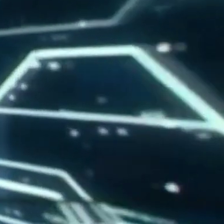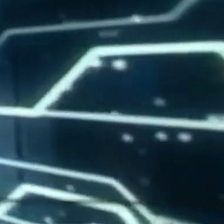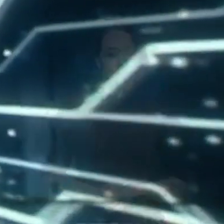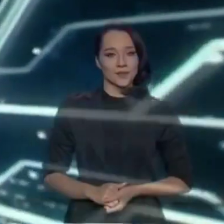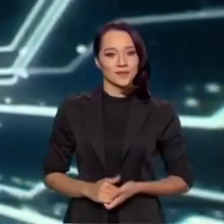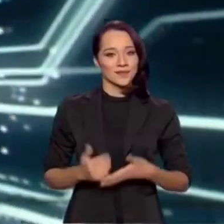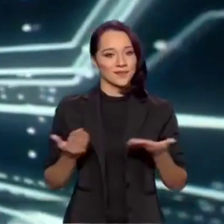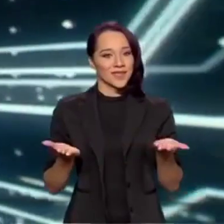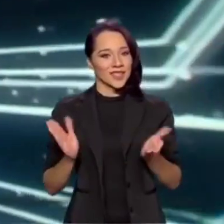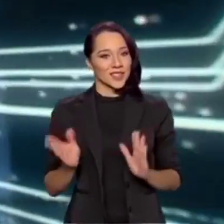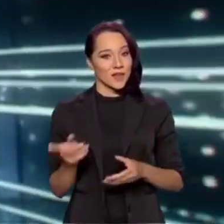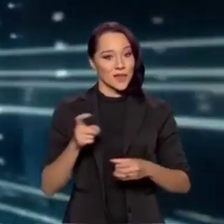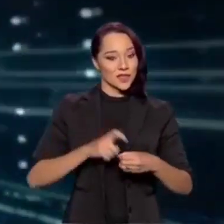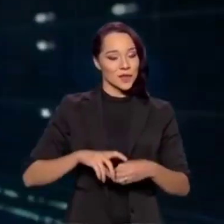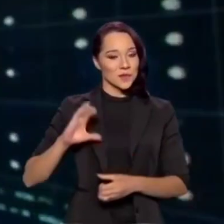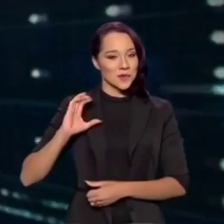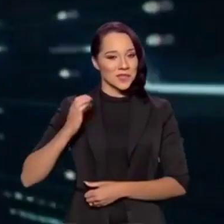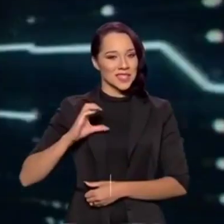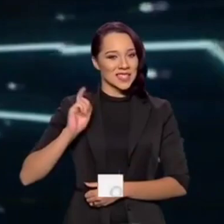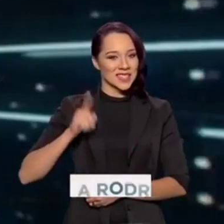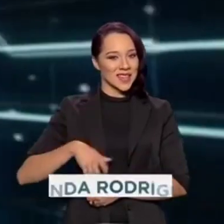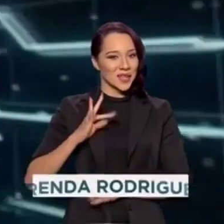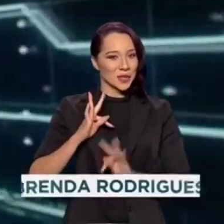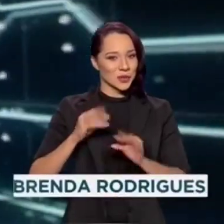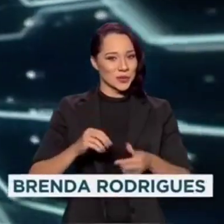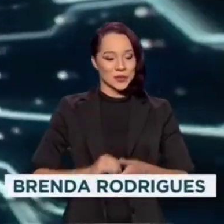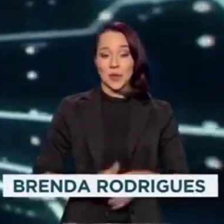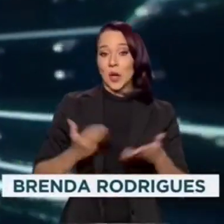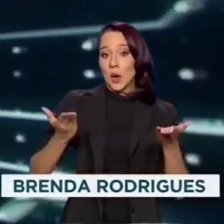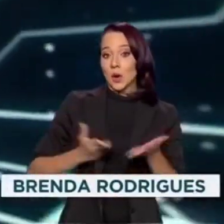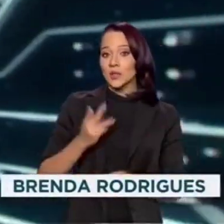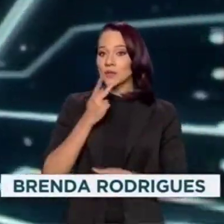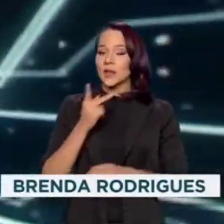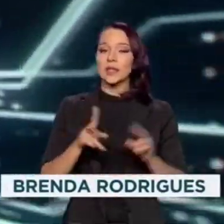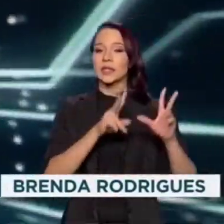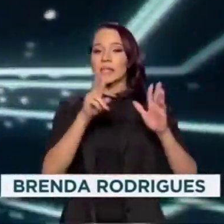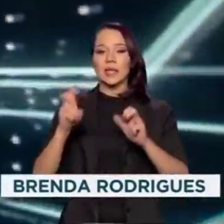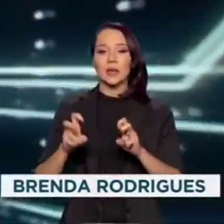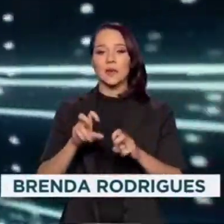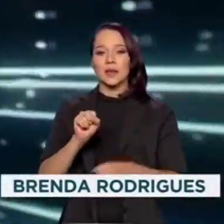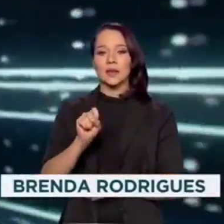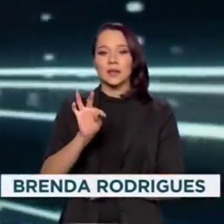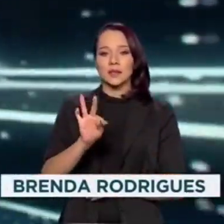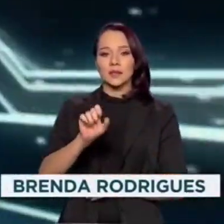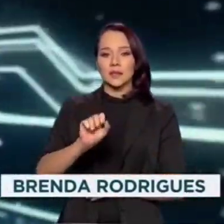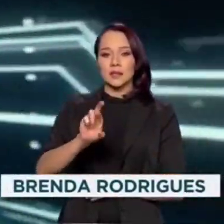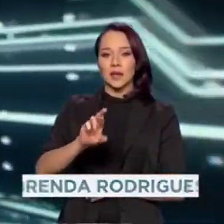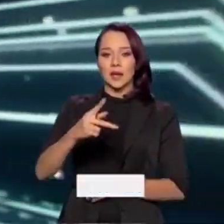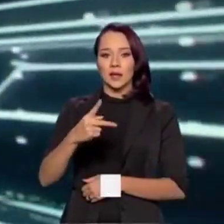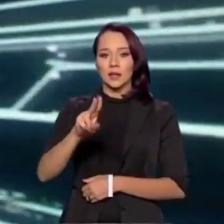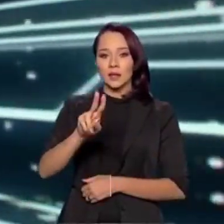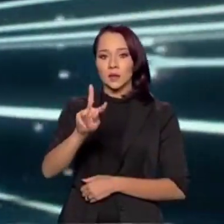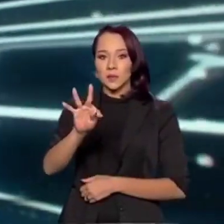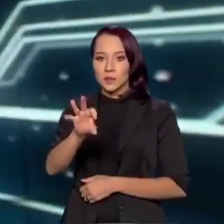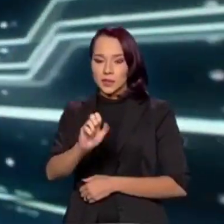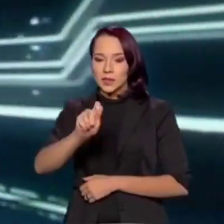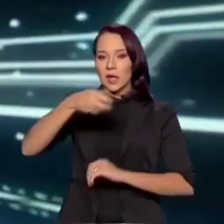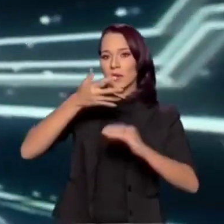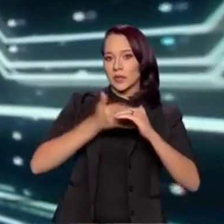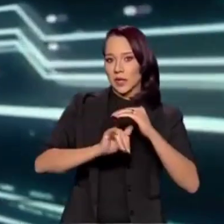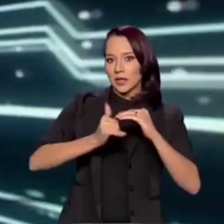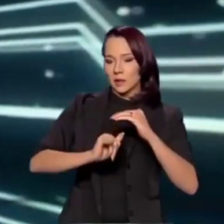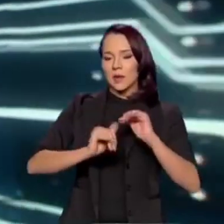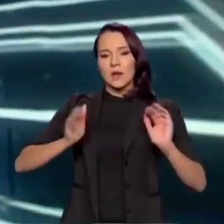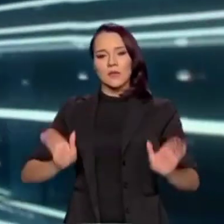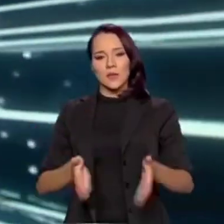E nós estamos de volta com o Ciência é Tudo, hoje falando sobre as startups que foram muito motivadas